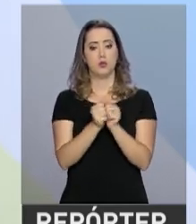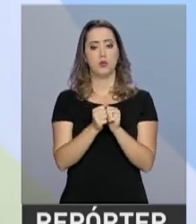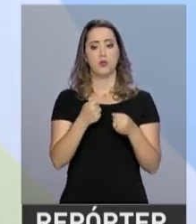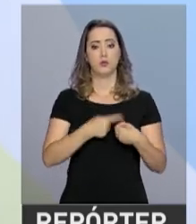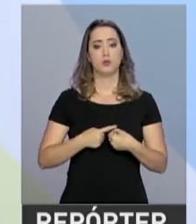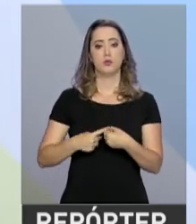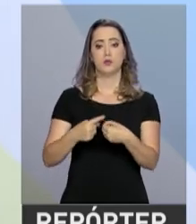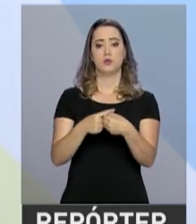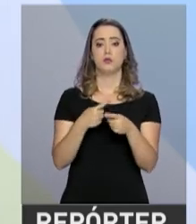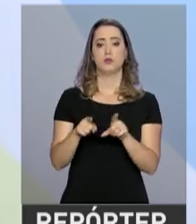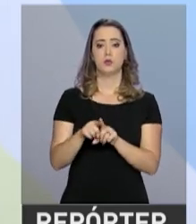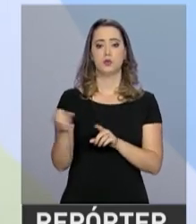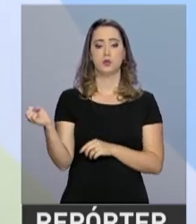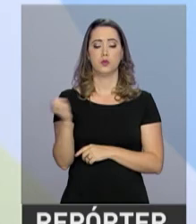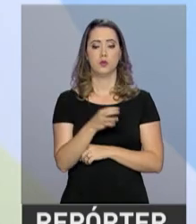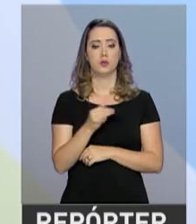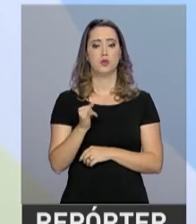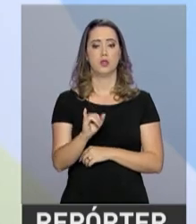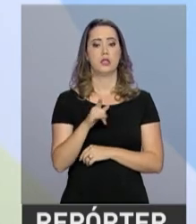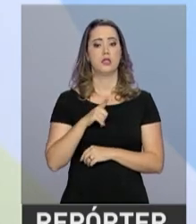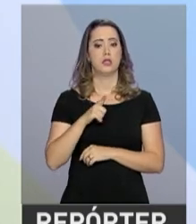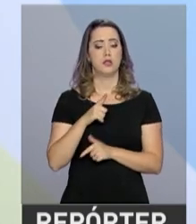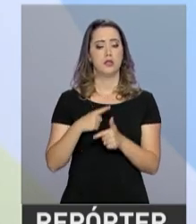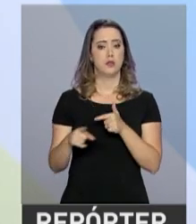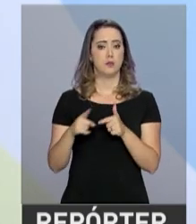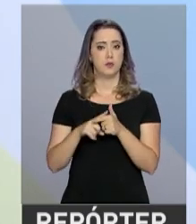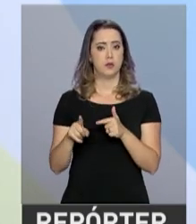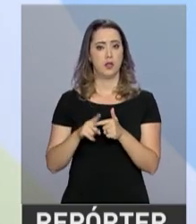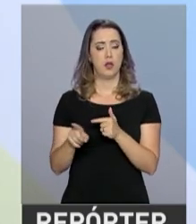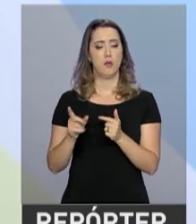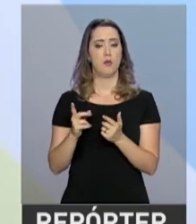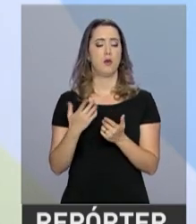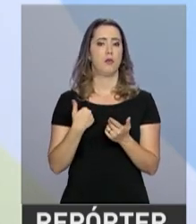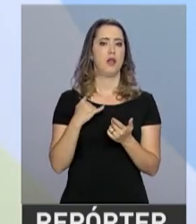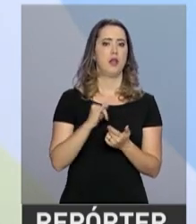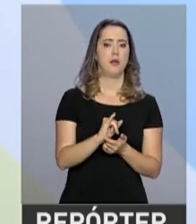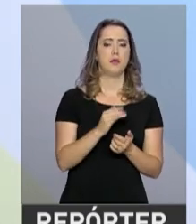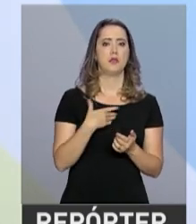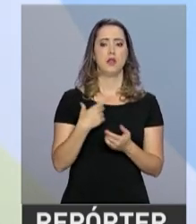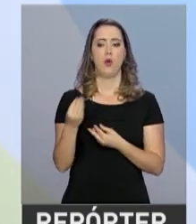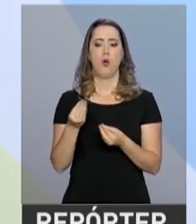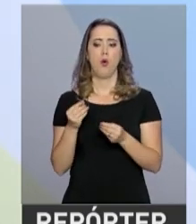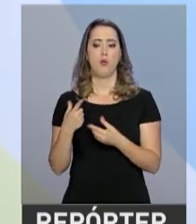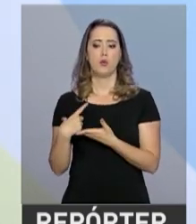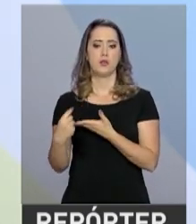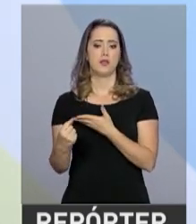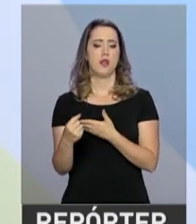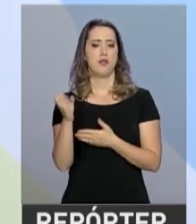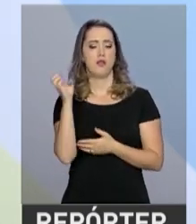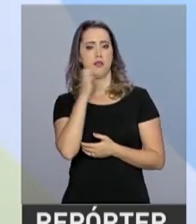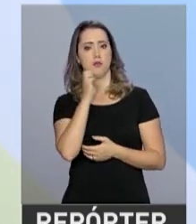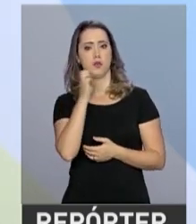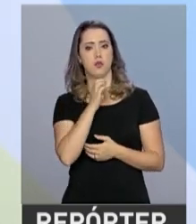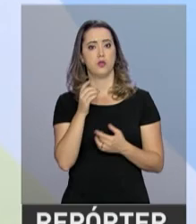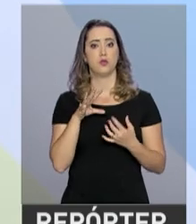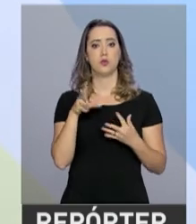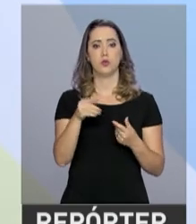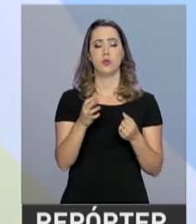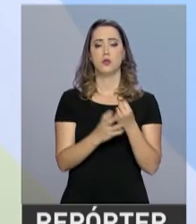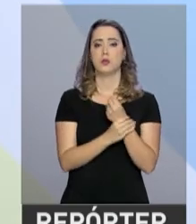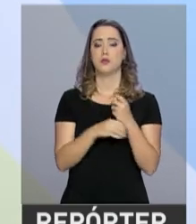municipalidade atualizada se existe a saída de emergência atual se existe todos né os itens de segurança